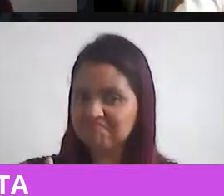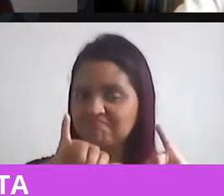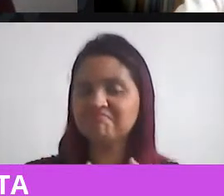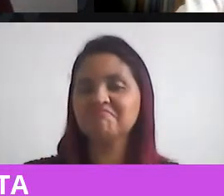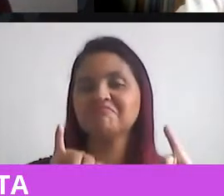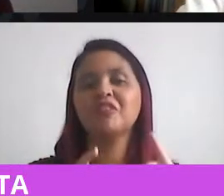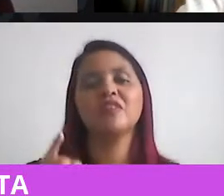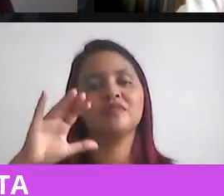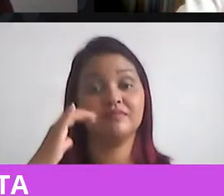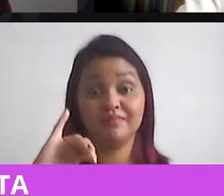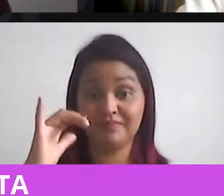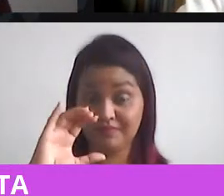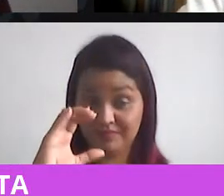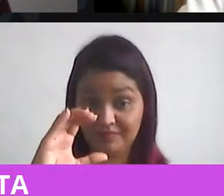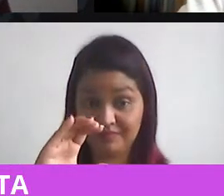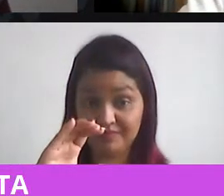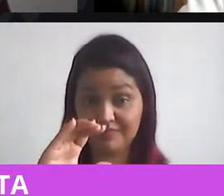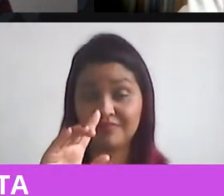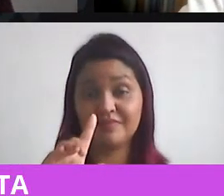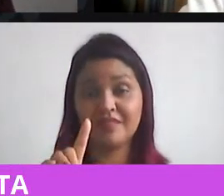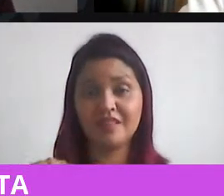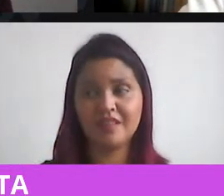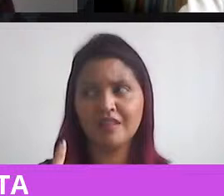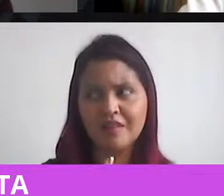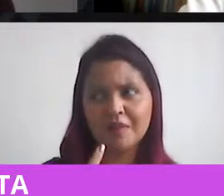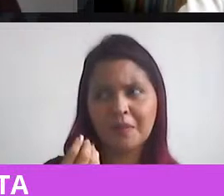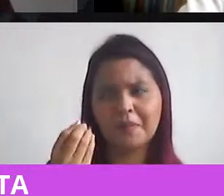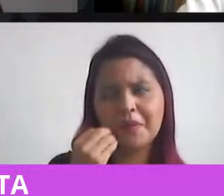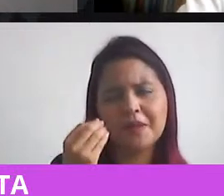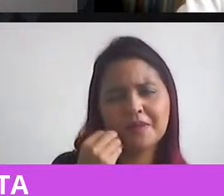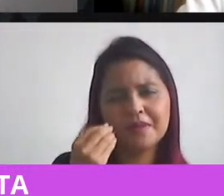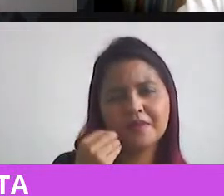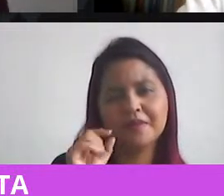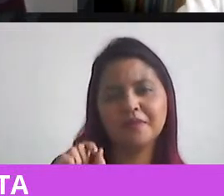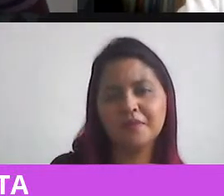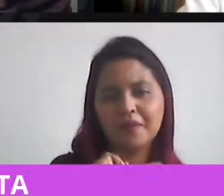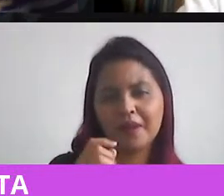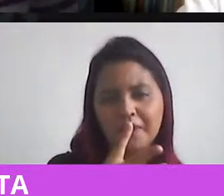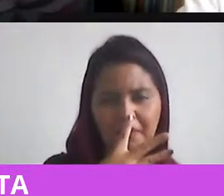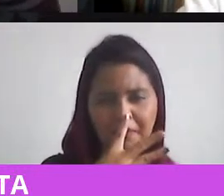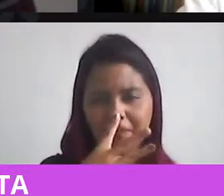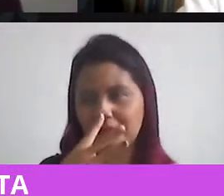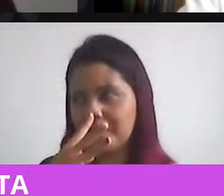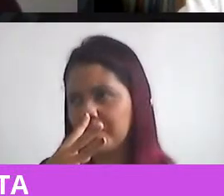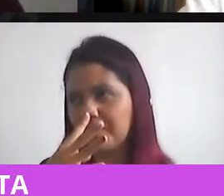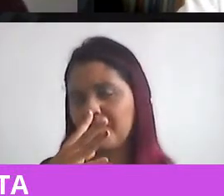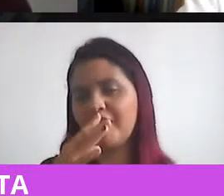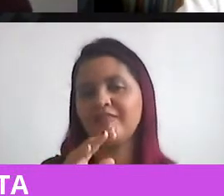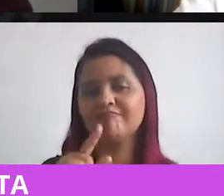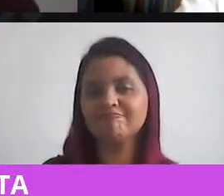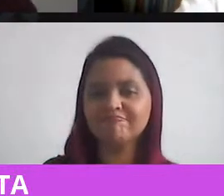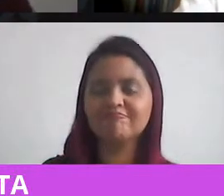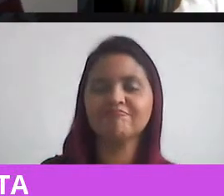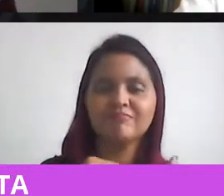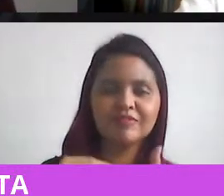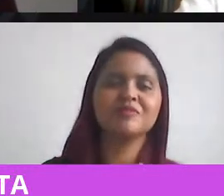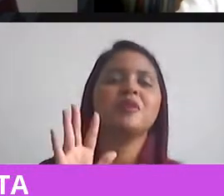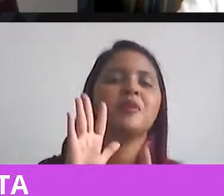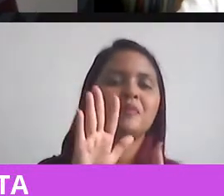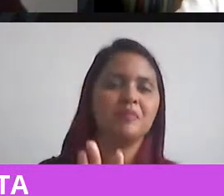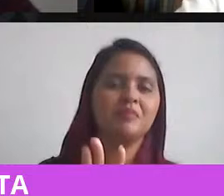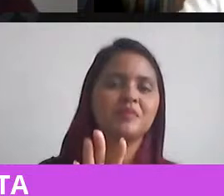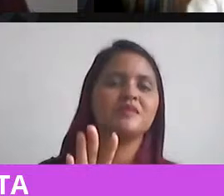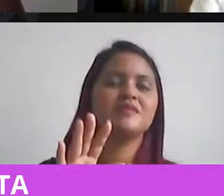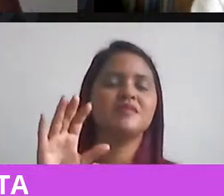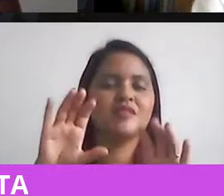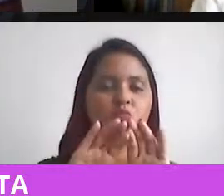divulgação científica, nós começamos a analisar e levamos para o Congresso a parte verbal, né? Que é